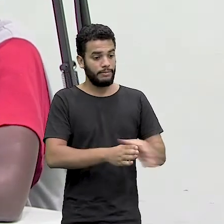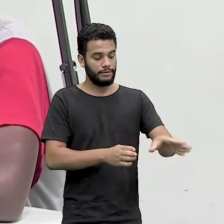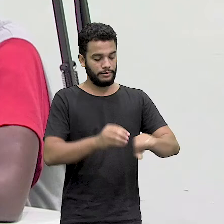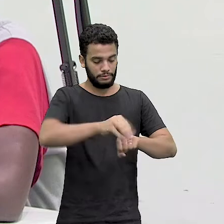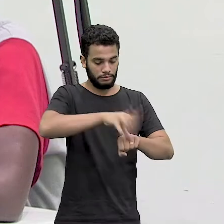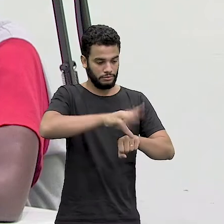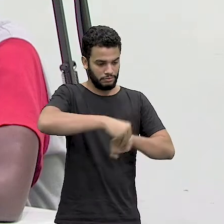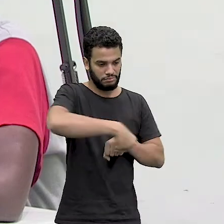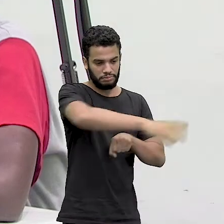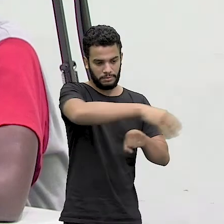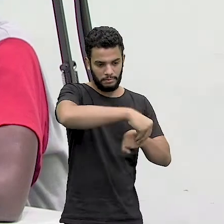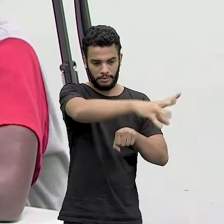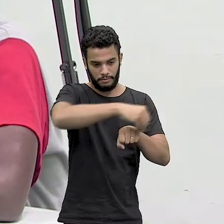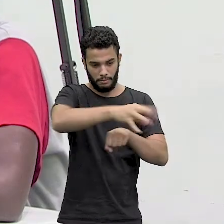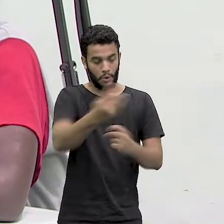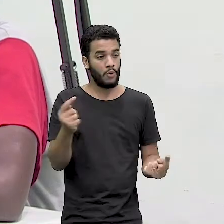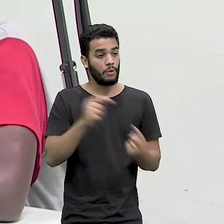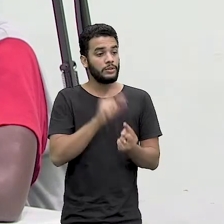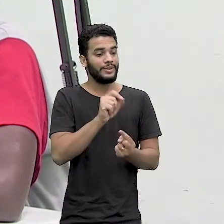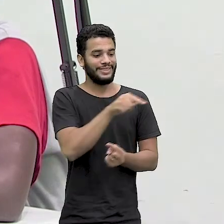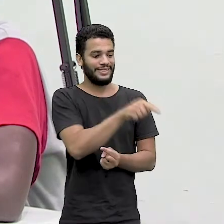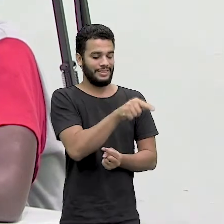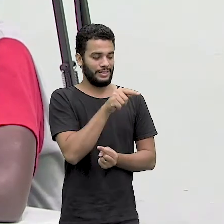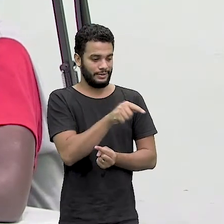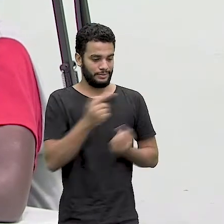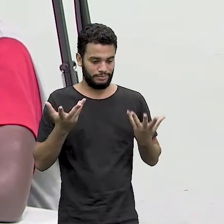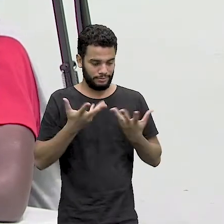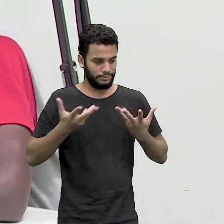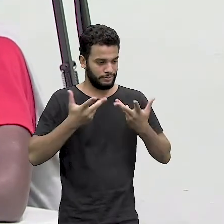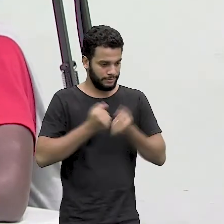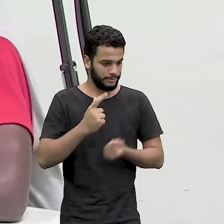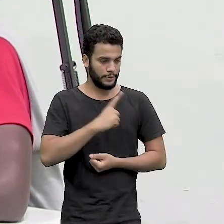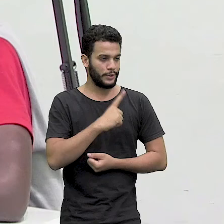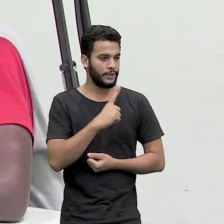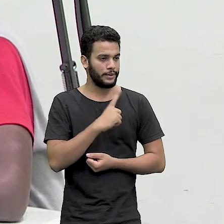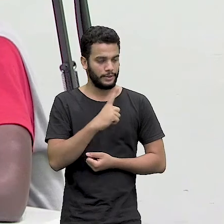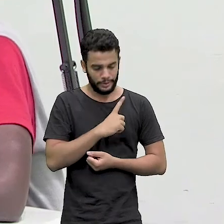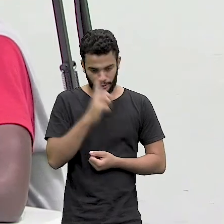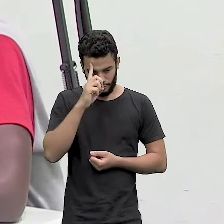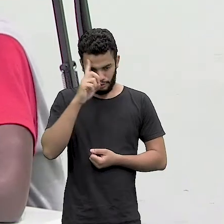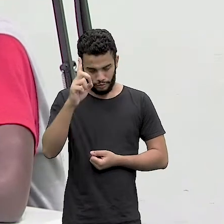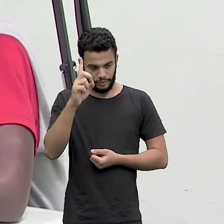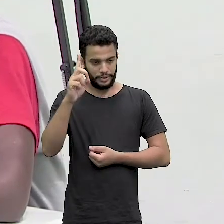mercado de trabalho ou antes mesmo, eles já estarem conscientes